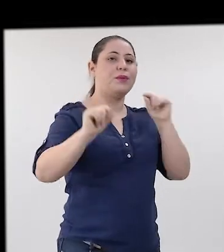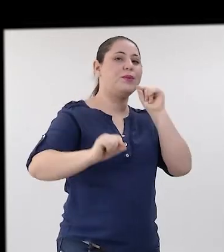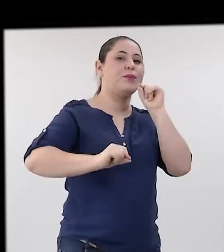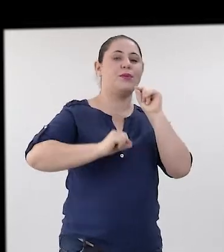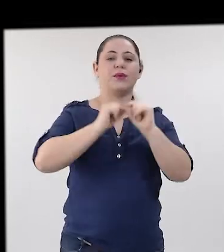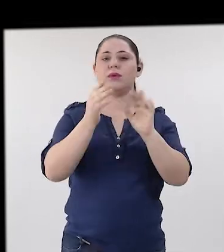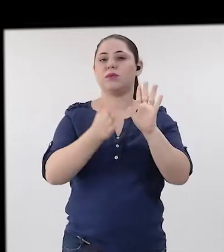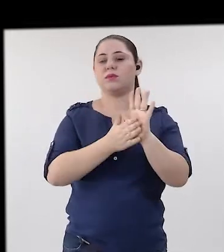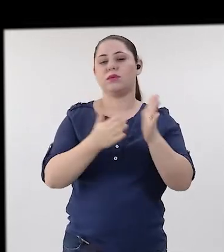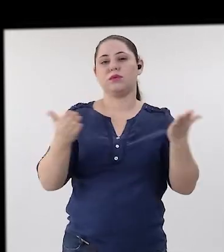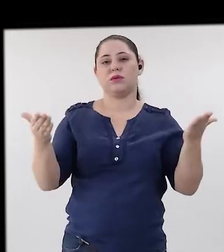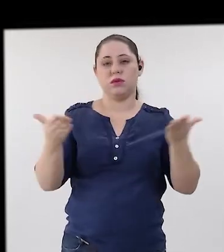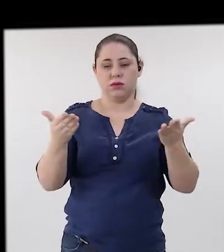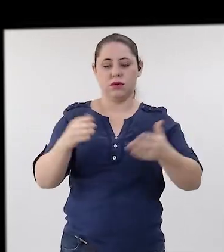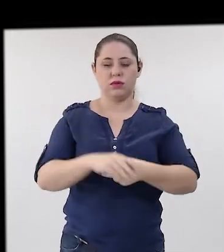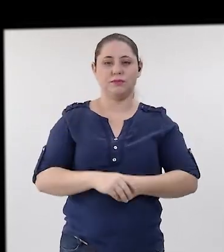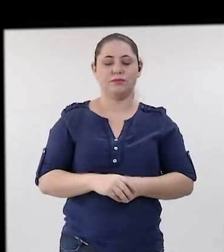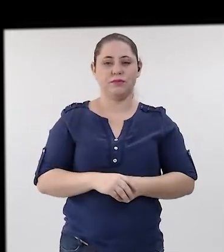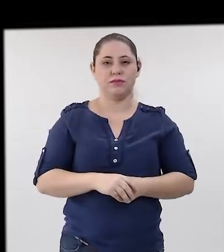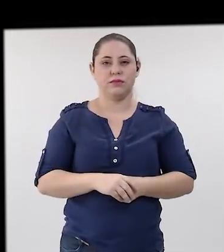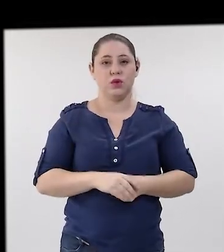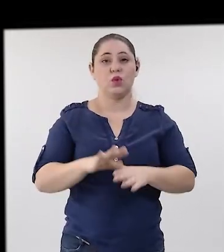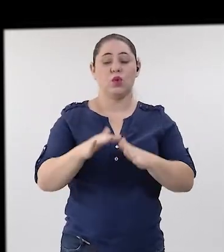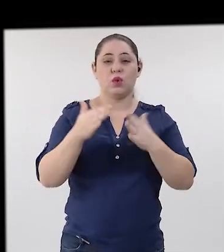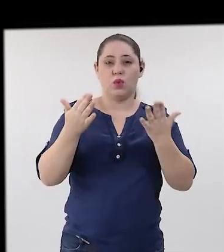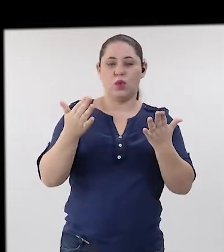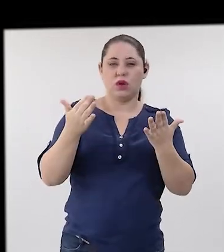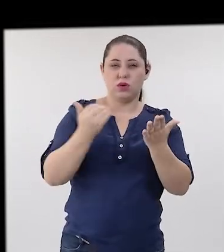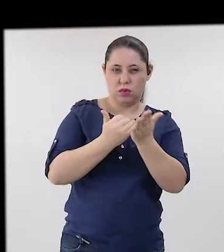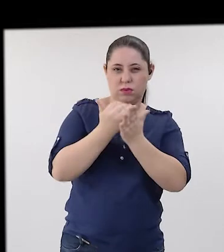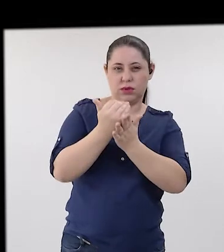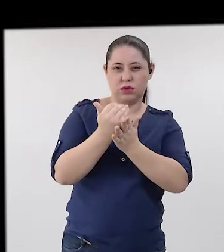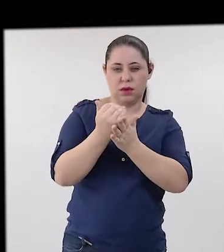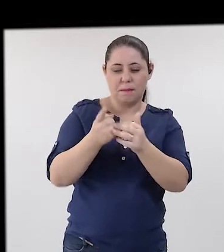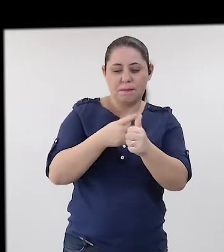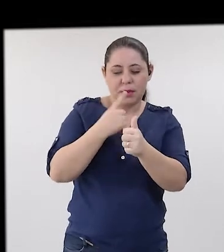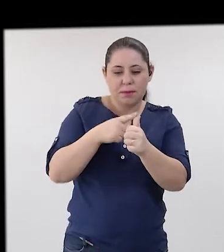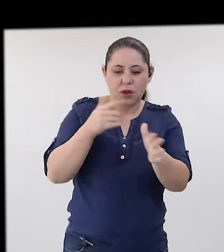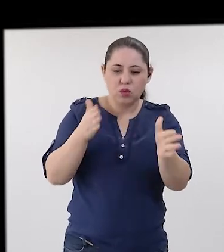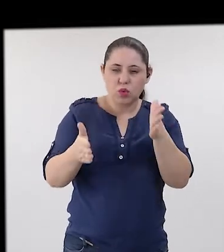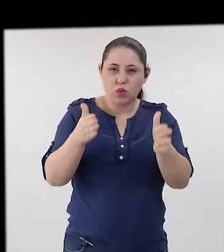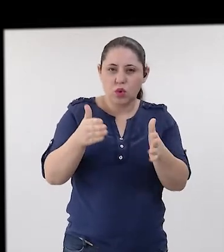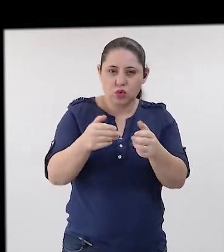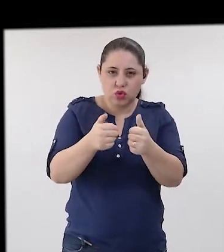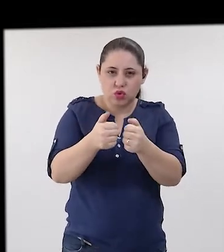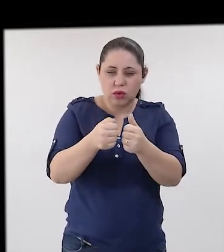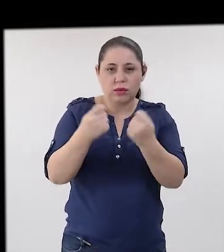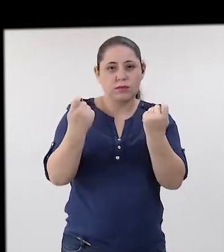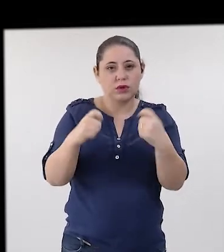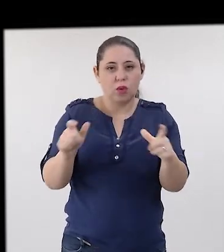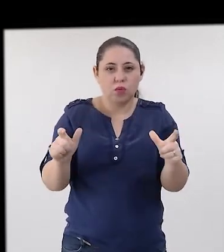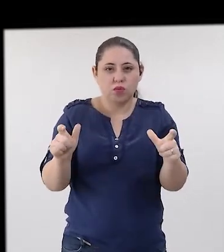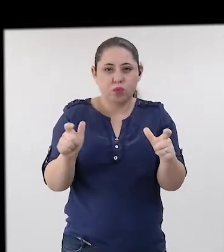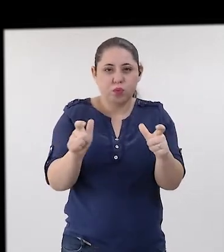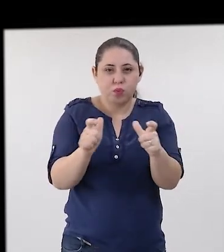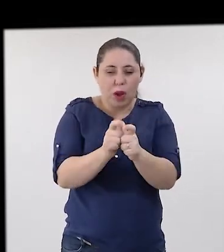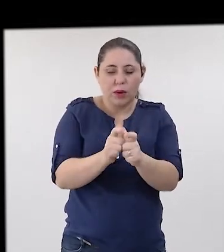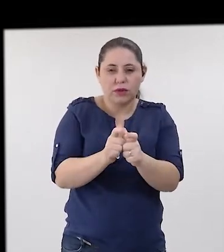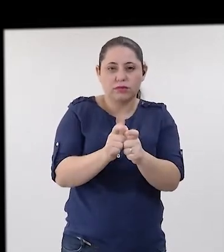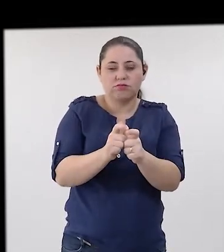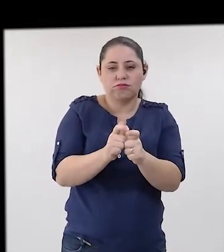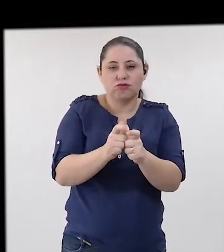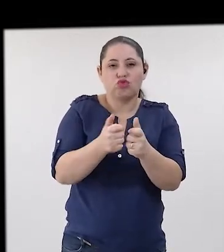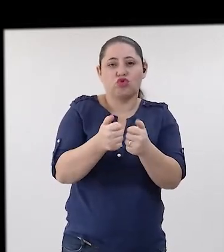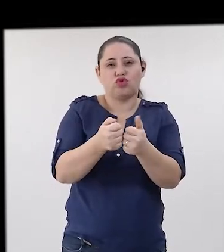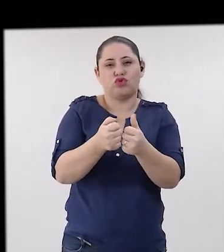maior daquela que a gente está propondo originalmente. Então, quando a gente entrou na primeira fase da maratona, a gente precisou fazer uma redução